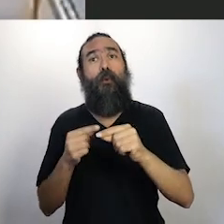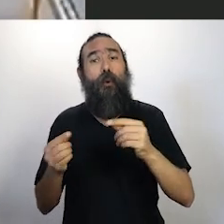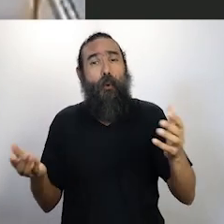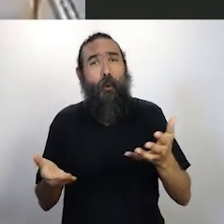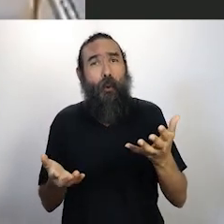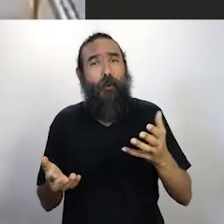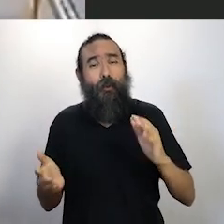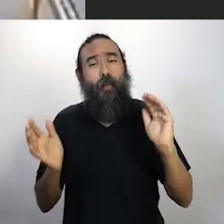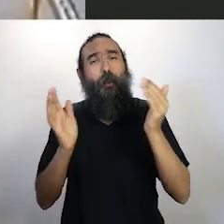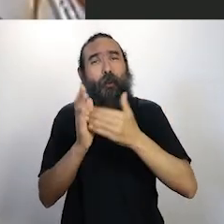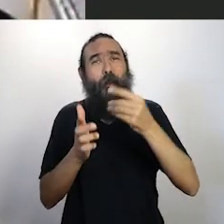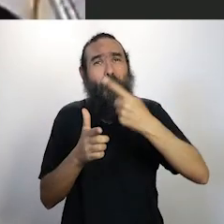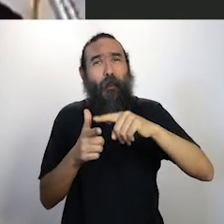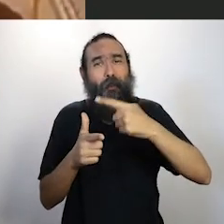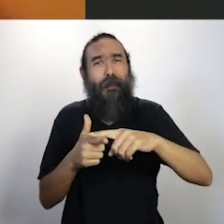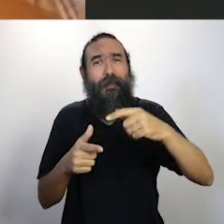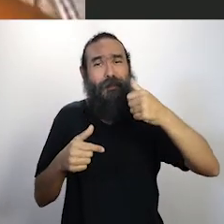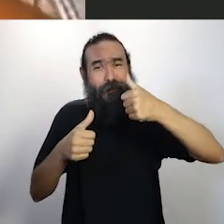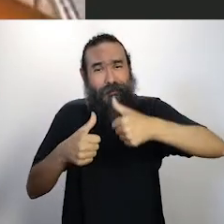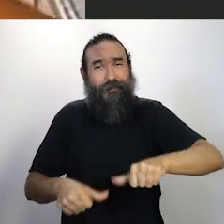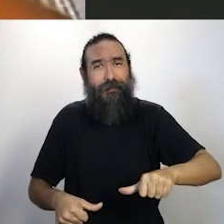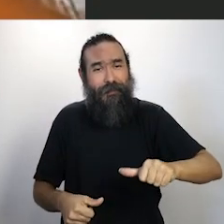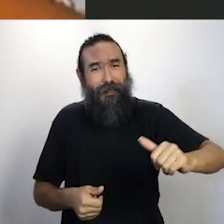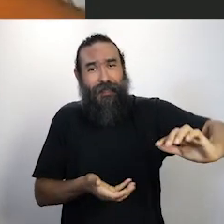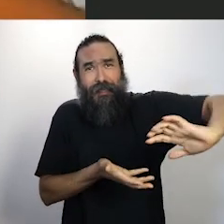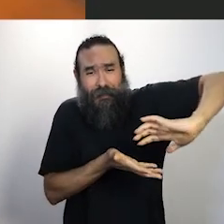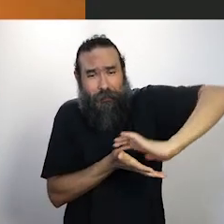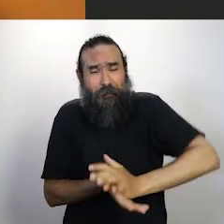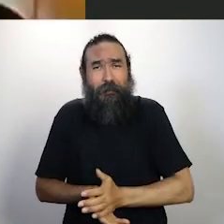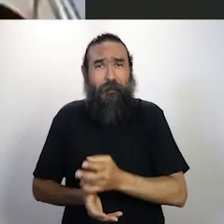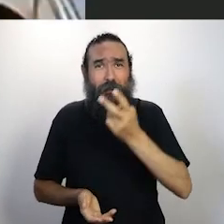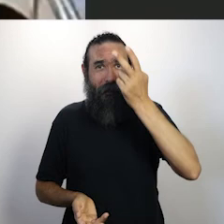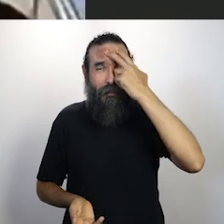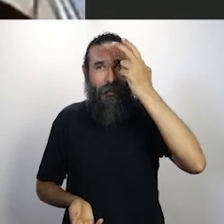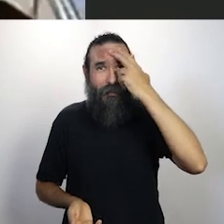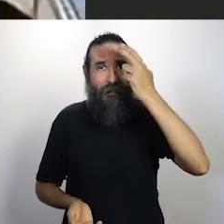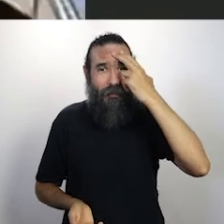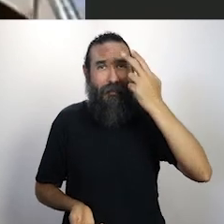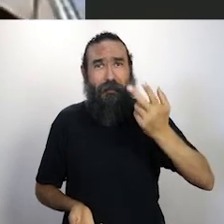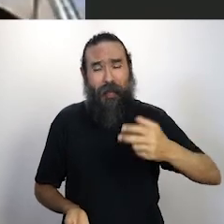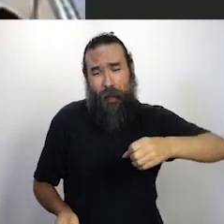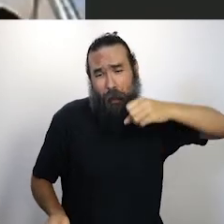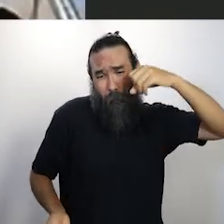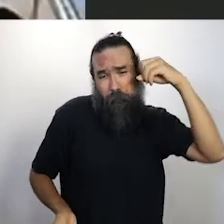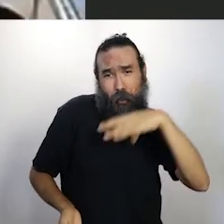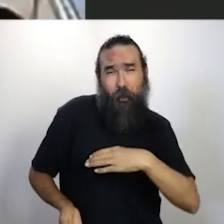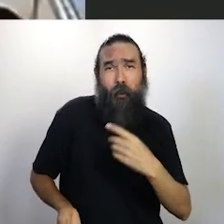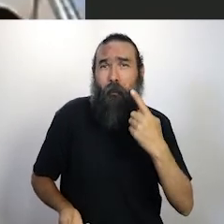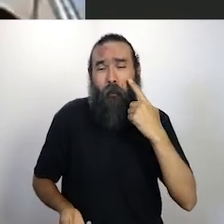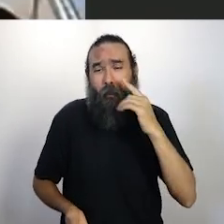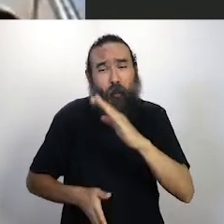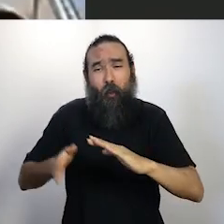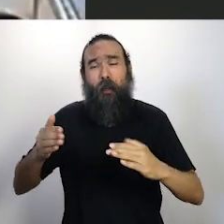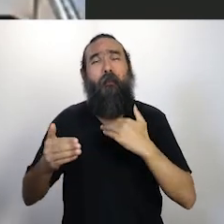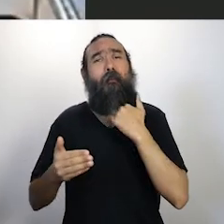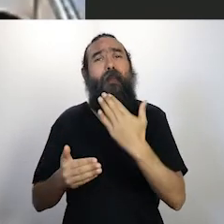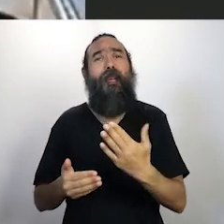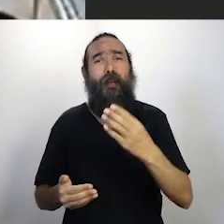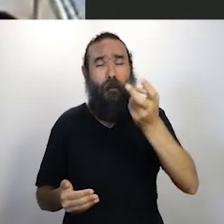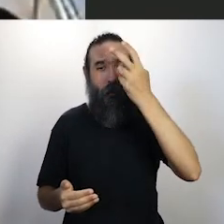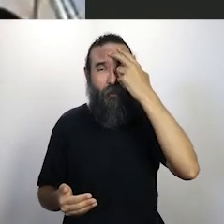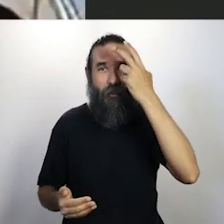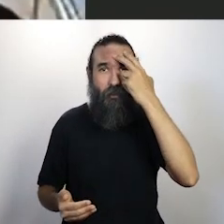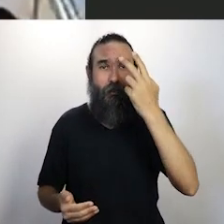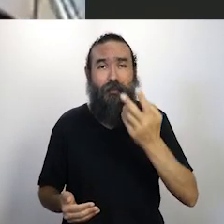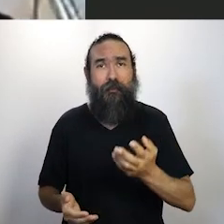barbárie de confronto com a cultura com a arte e com o pensamento livre e aberto sou do Instituto Federal de Goiás